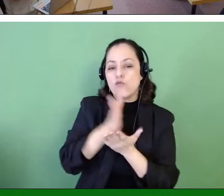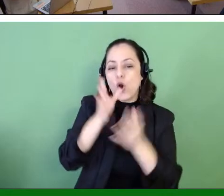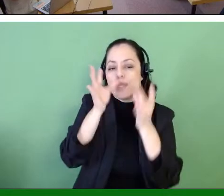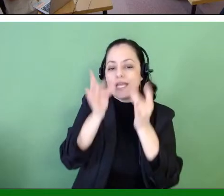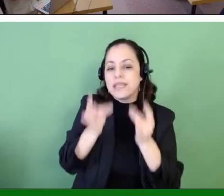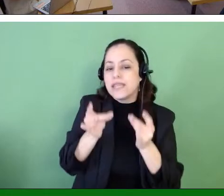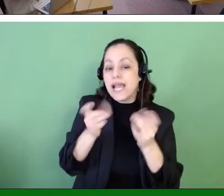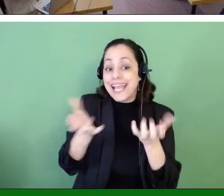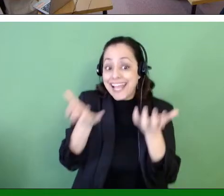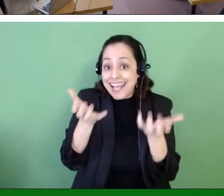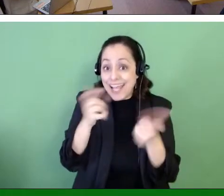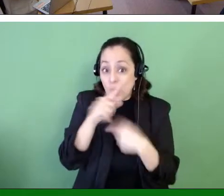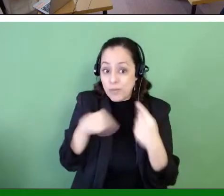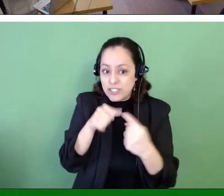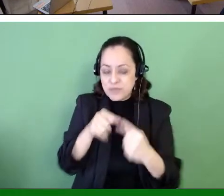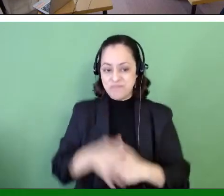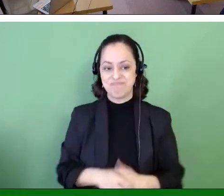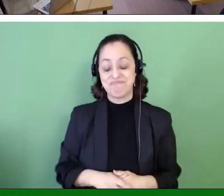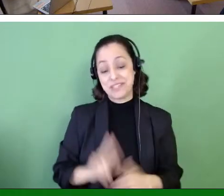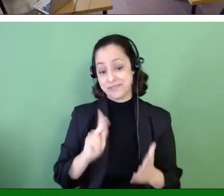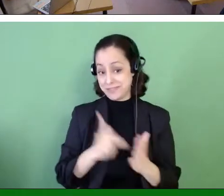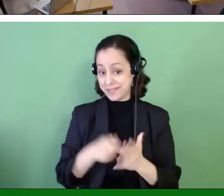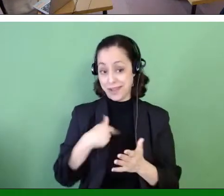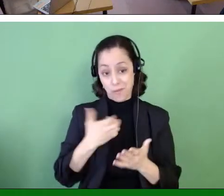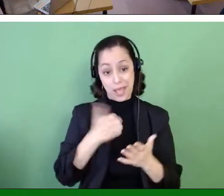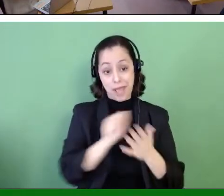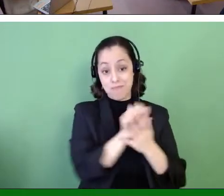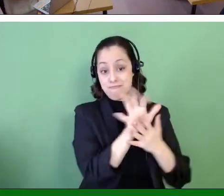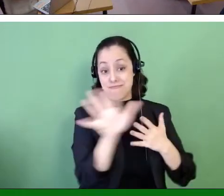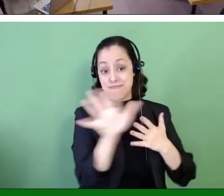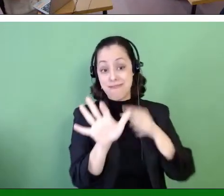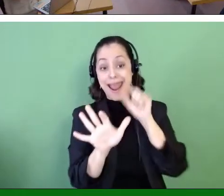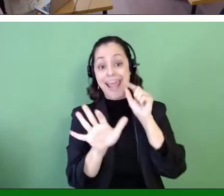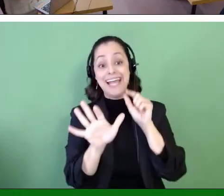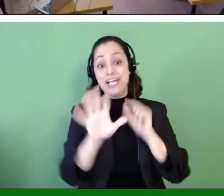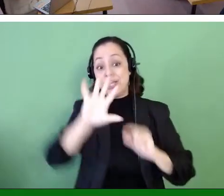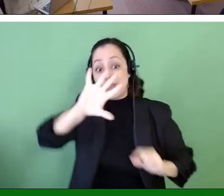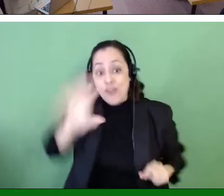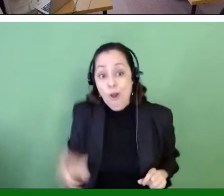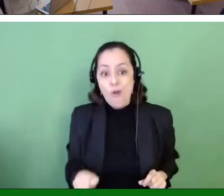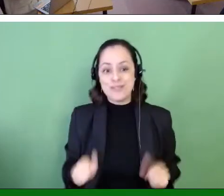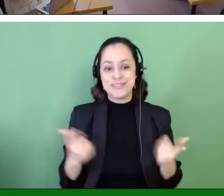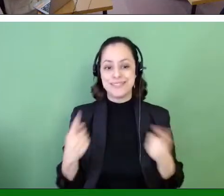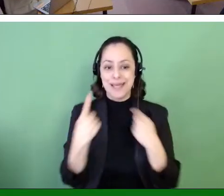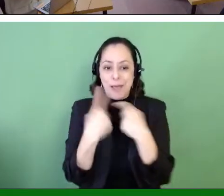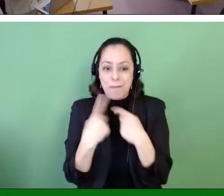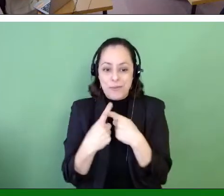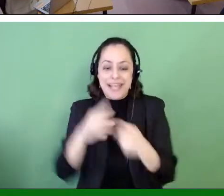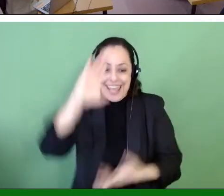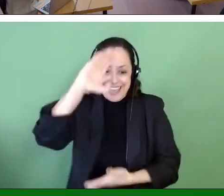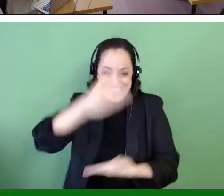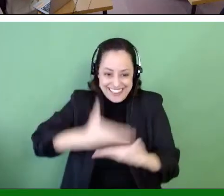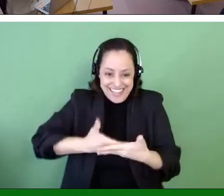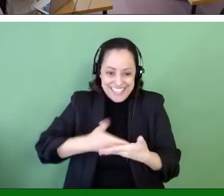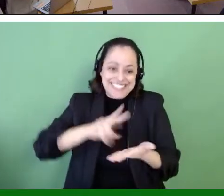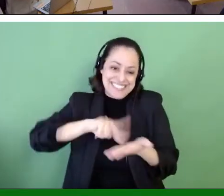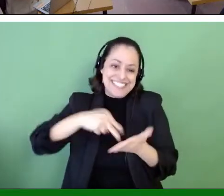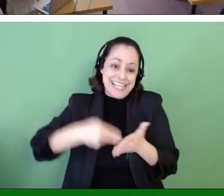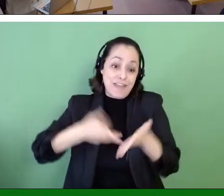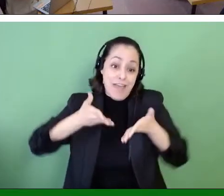E, na verdade, assim, dá vontade de trabalhar com todos, né? Porque a gente olha o filho, né? É uma filha, né? A tese, eu brinco que é uma